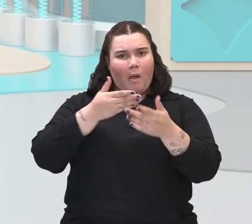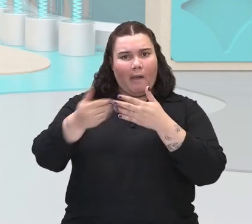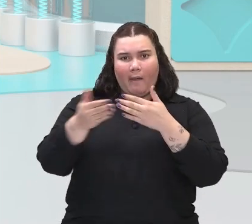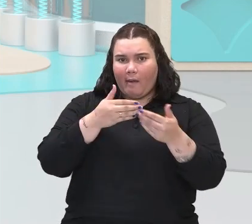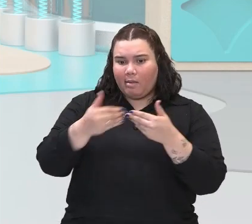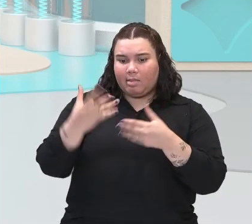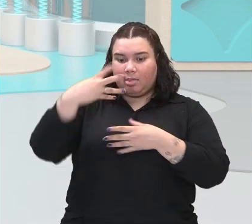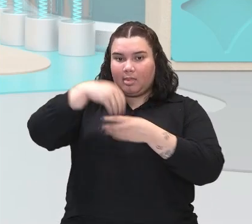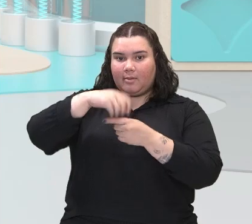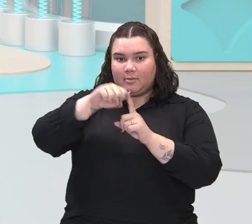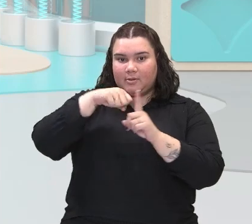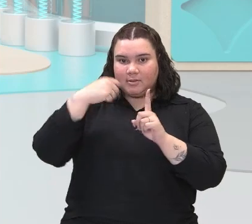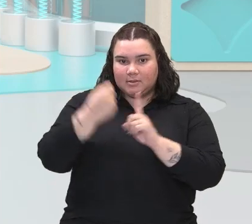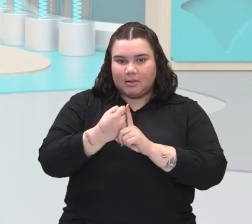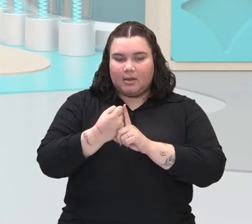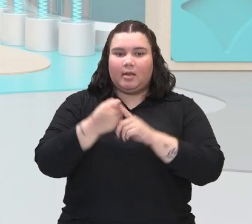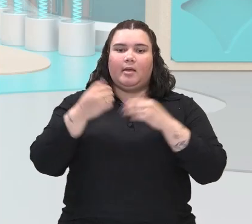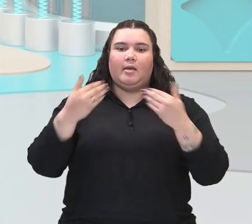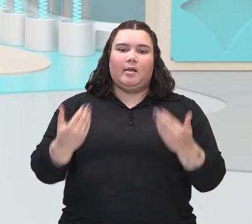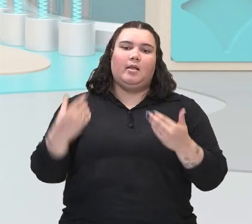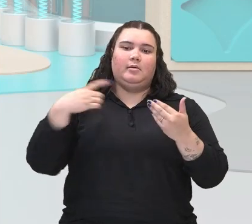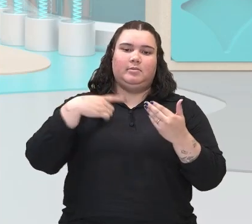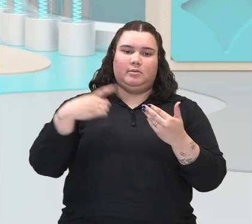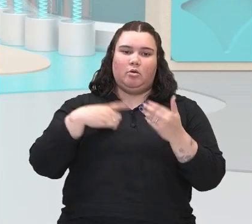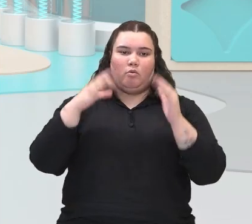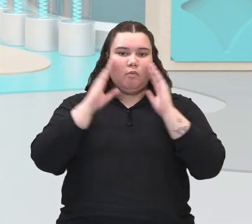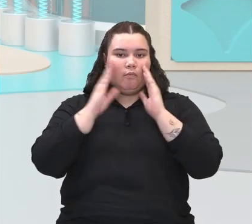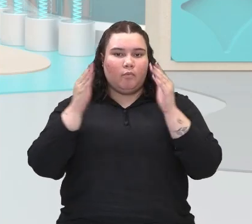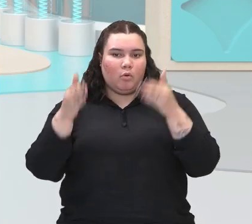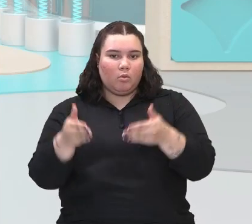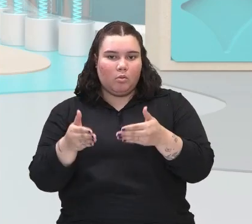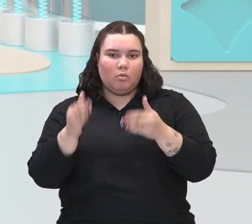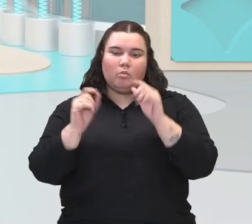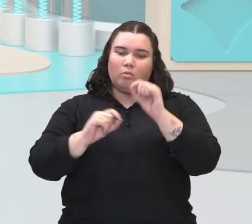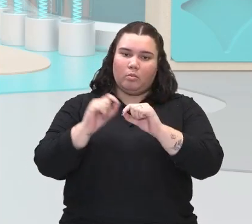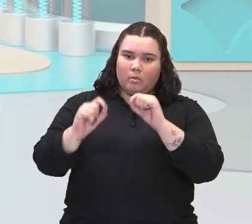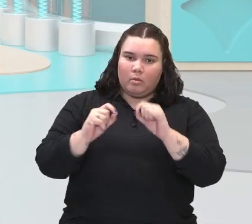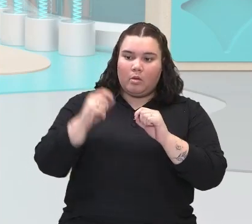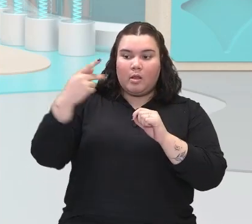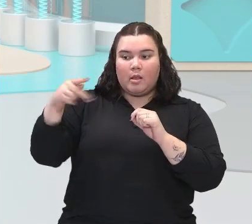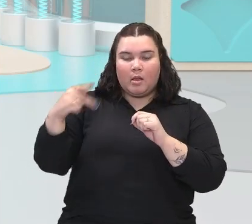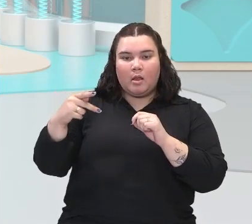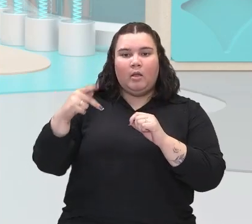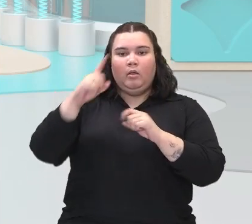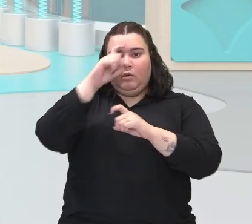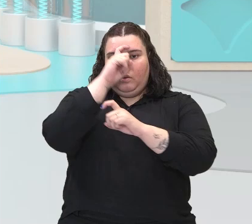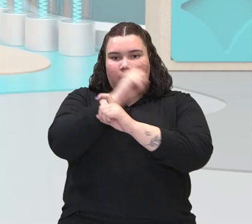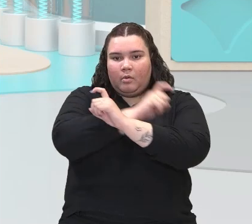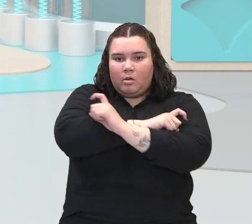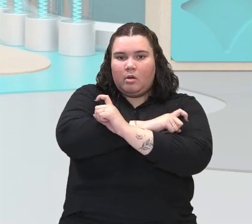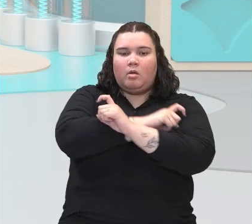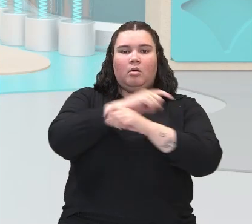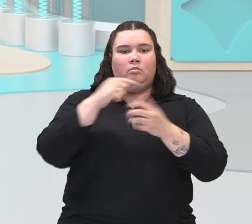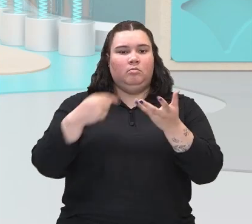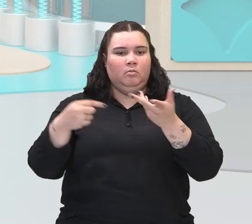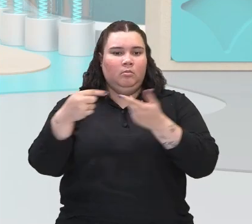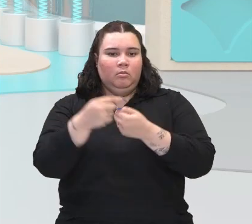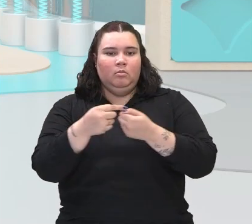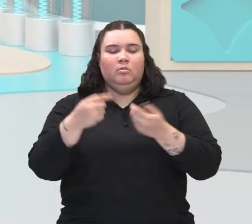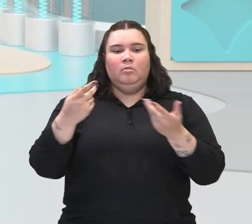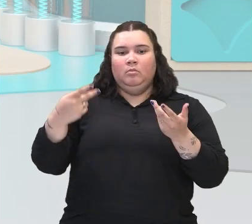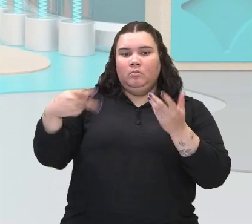sociedade ela era direcionada a ao fazer do faraó as necessidades do faraó as